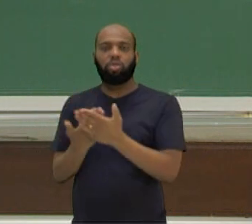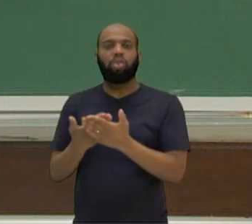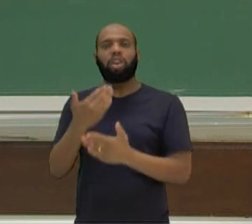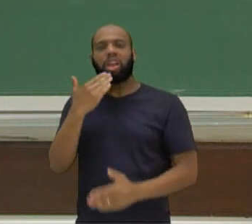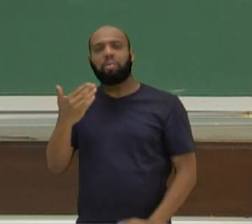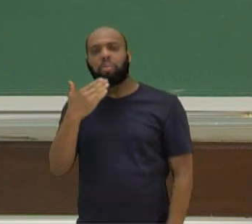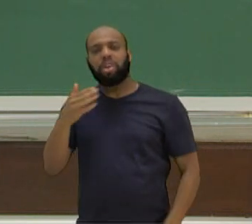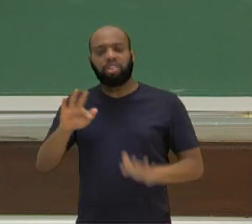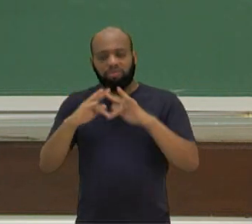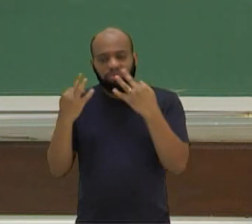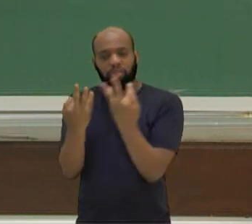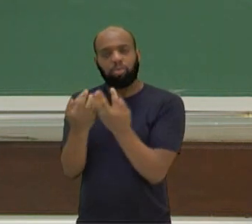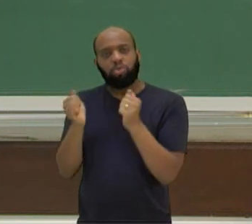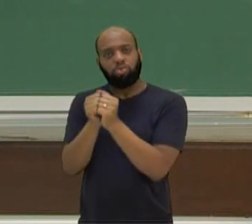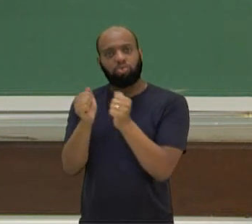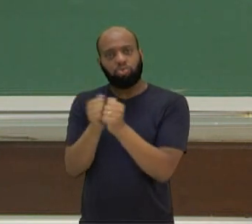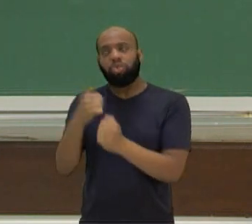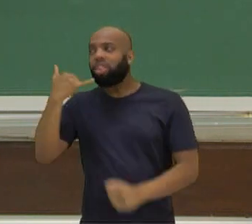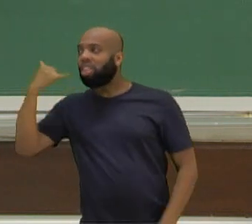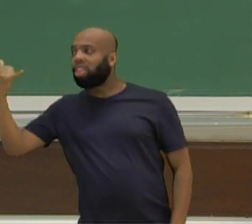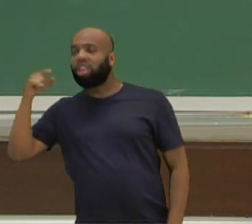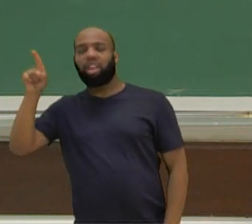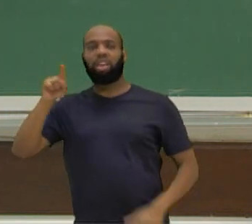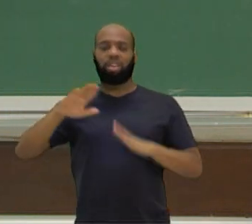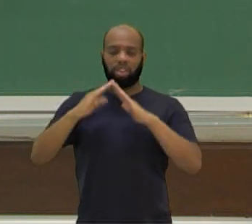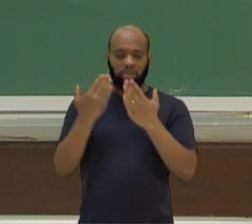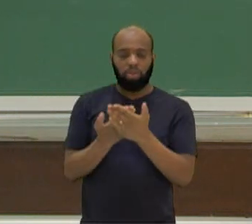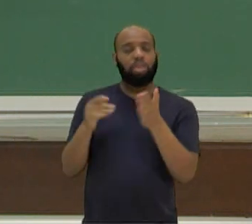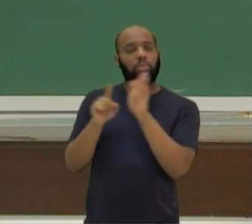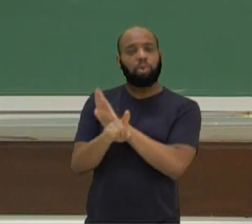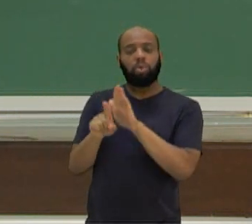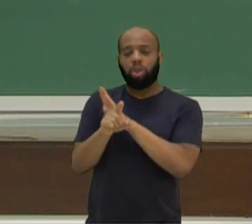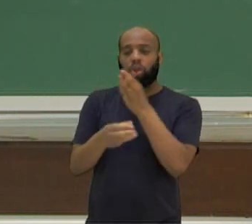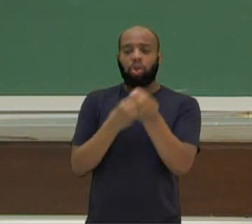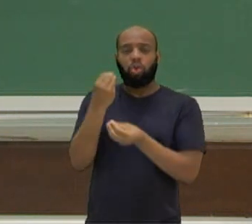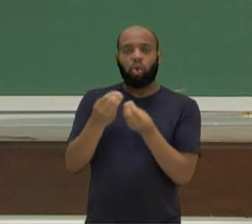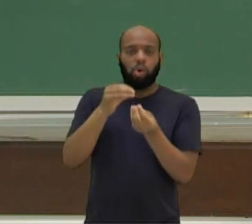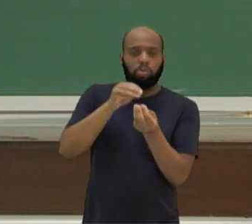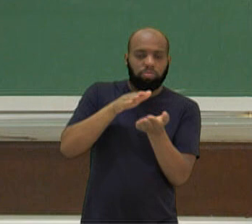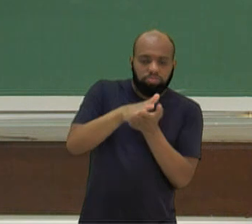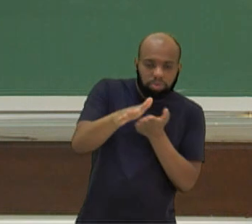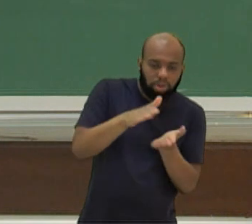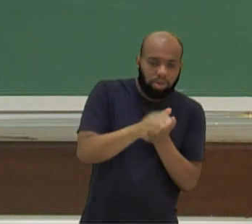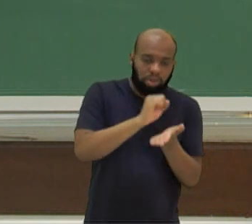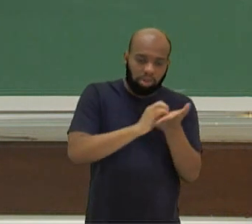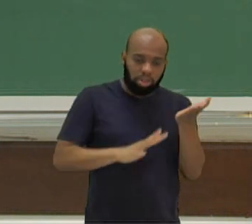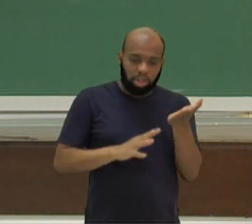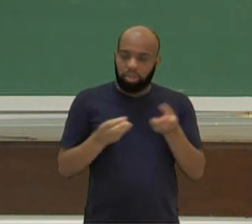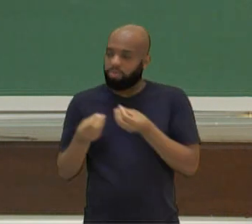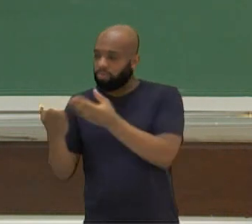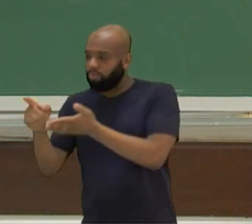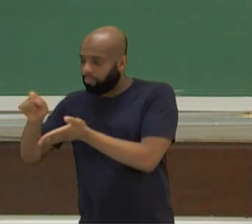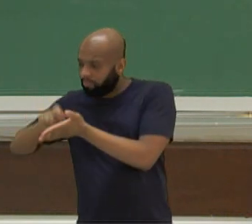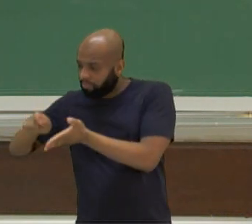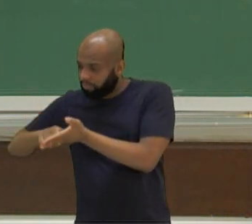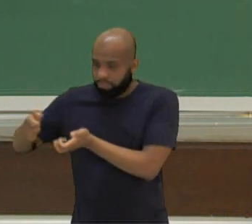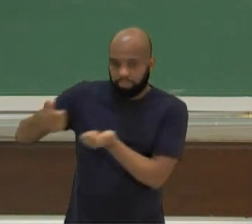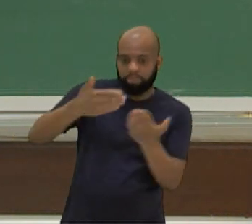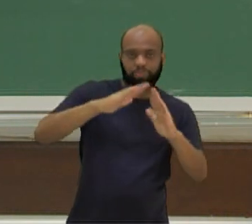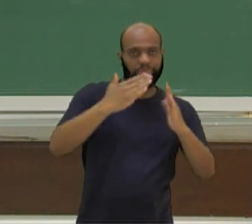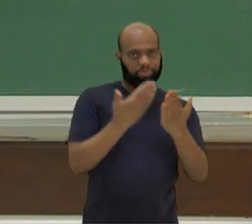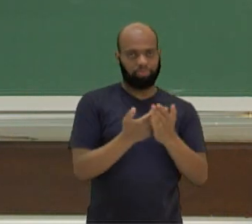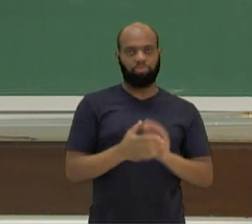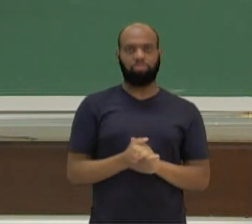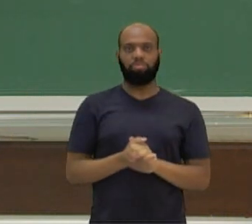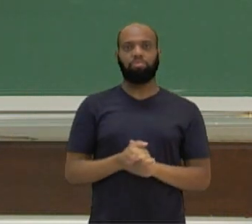peçam para os responsáveis entrar em contato com a escola para saber como vocês devem proceder. E